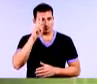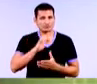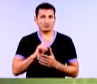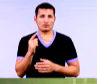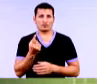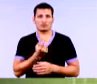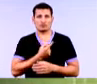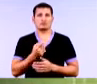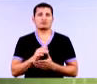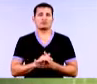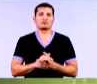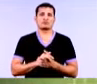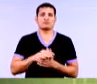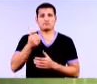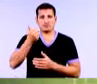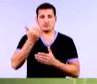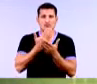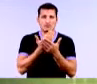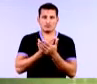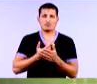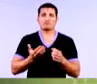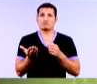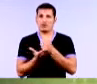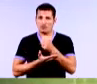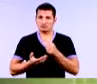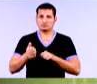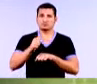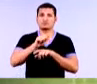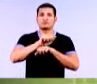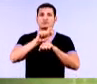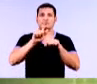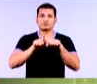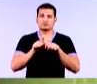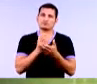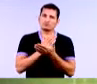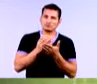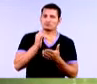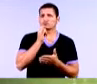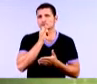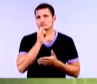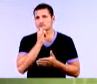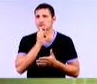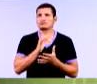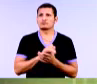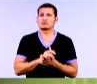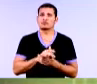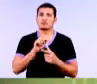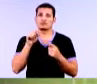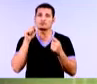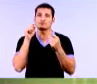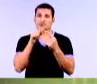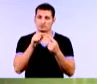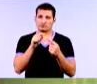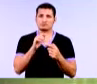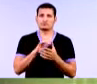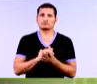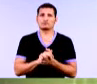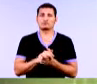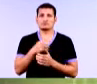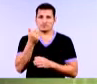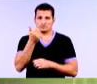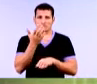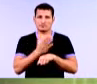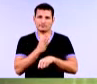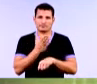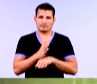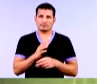na primeira aula foi o básico sobre o algoritmo, algum exemplo, e que o objetivo dessa primeira